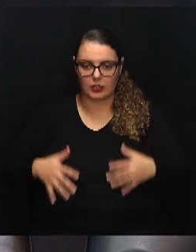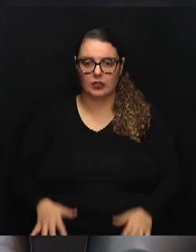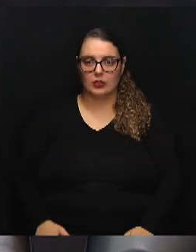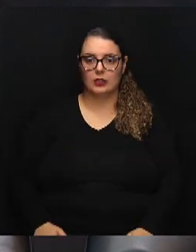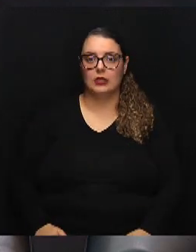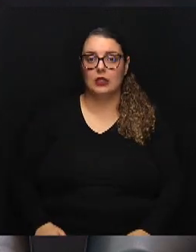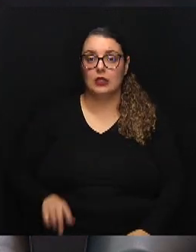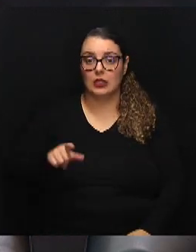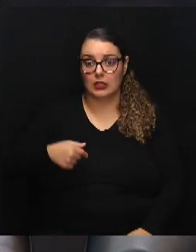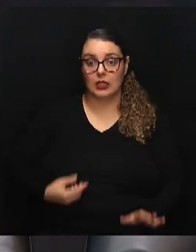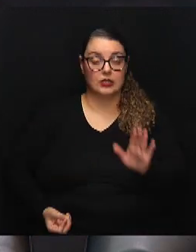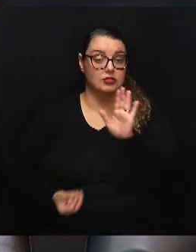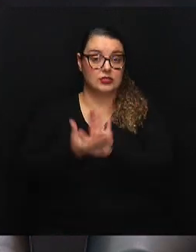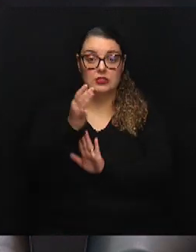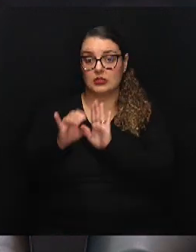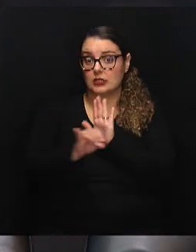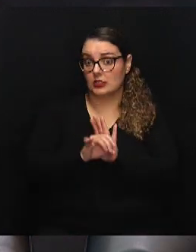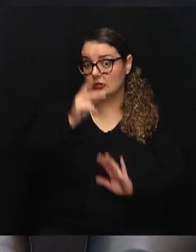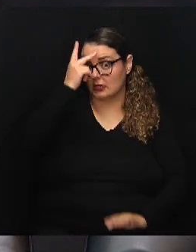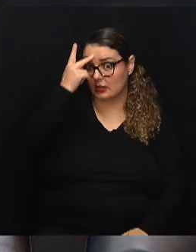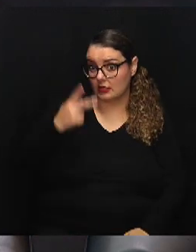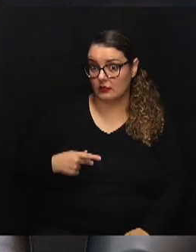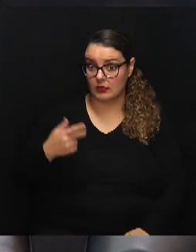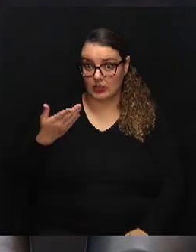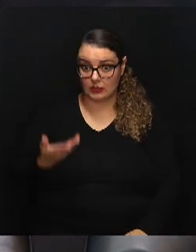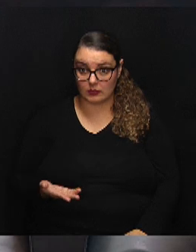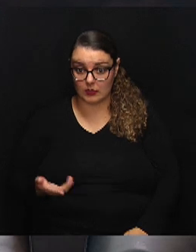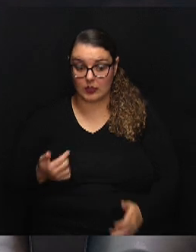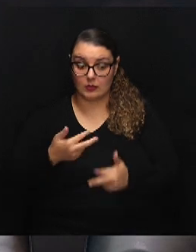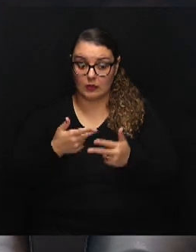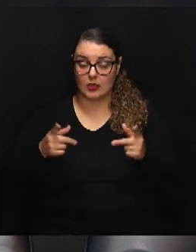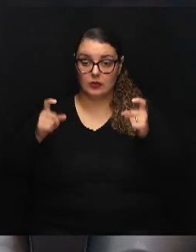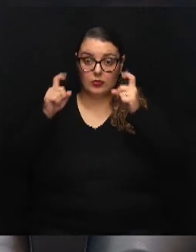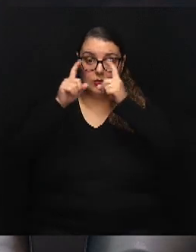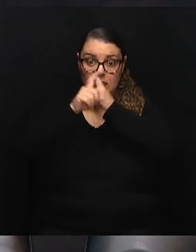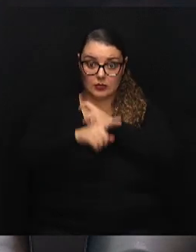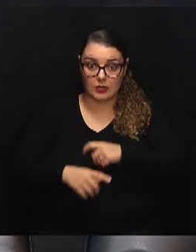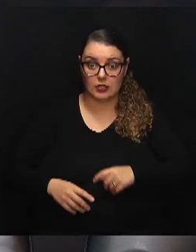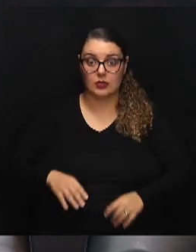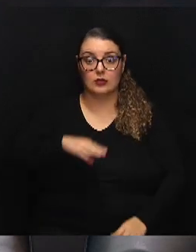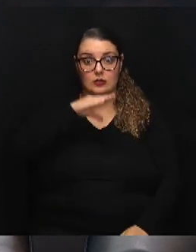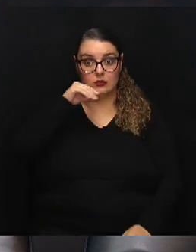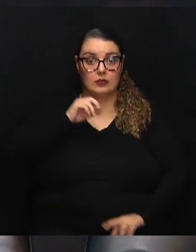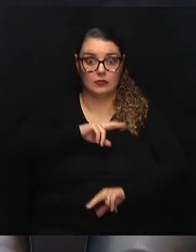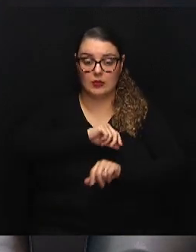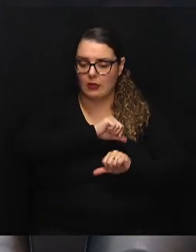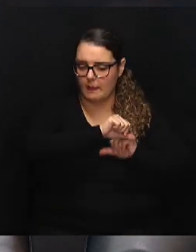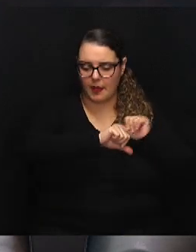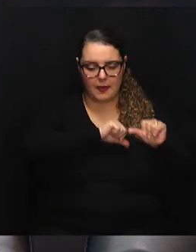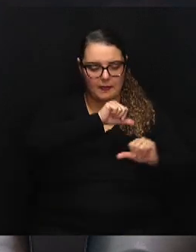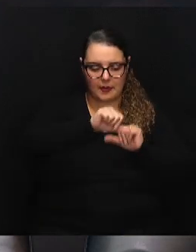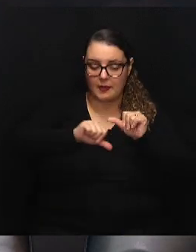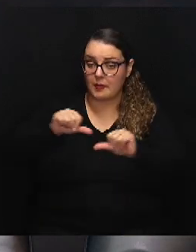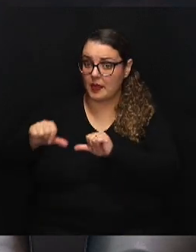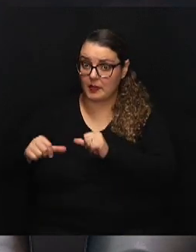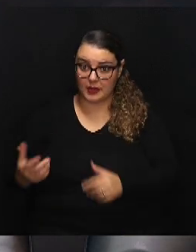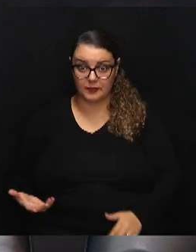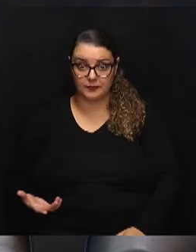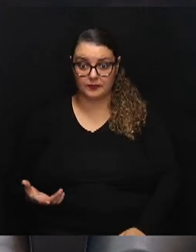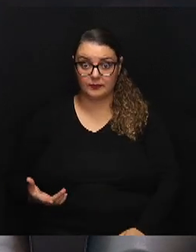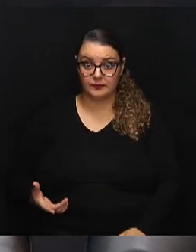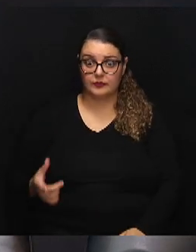você criar sua identidade, e é uma fase tão difícil que o adolescente está passando por tantas mudanças. E ainda tem mais